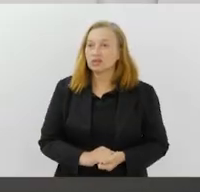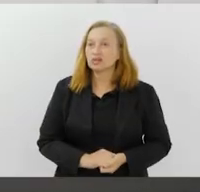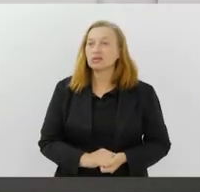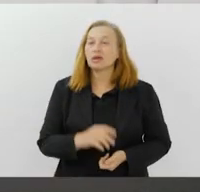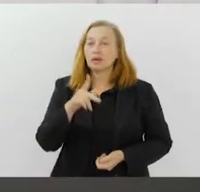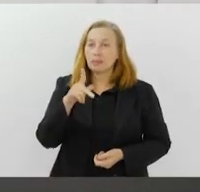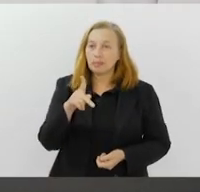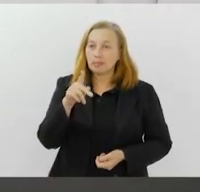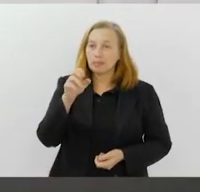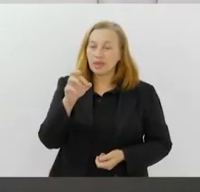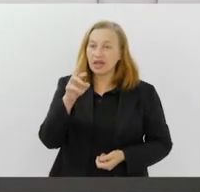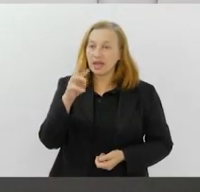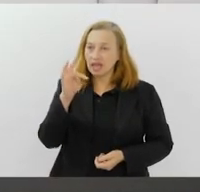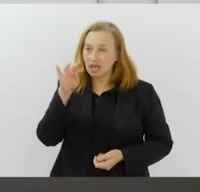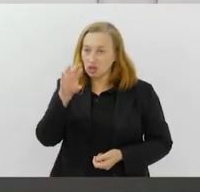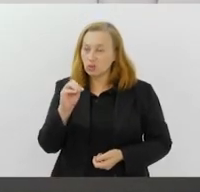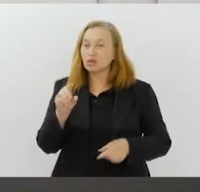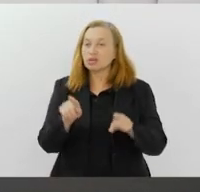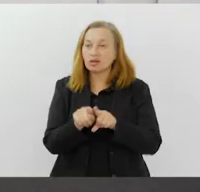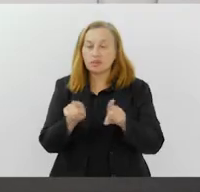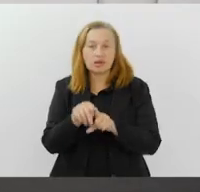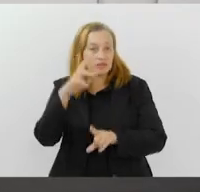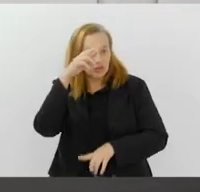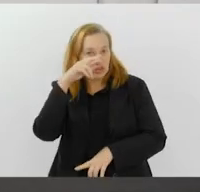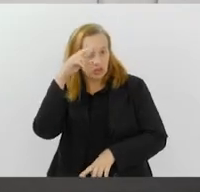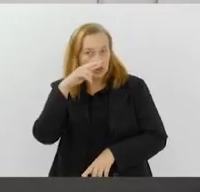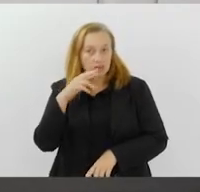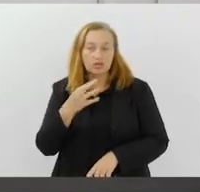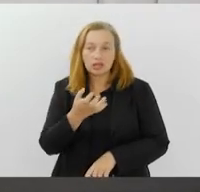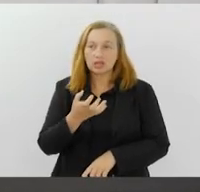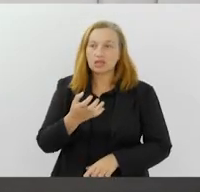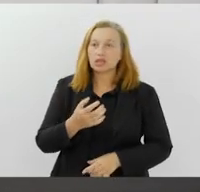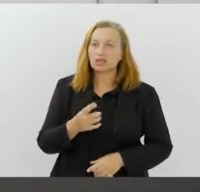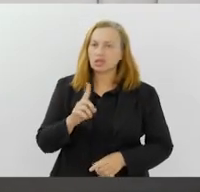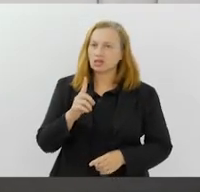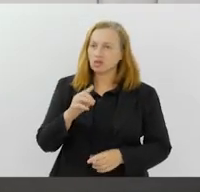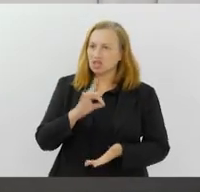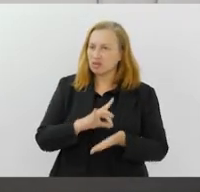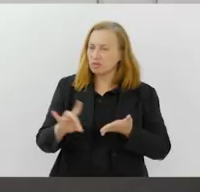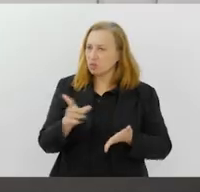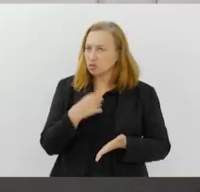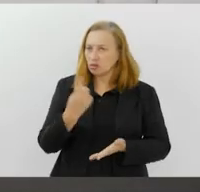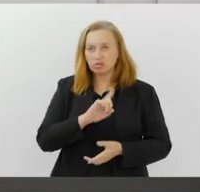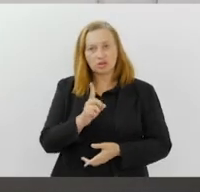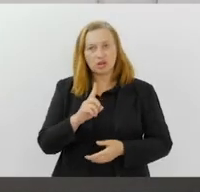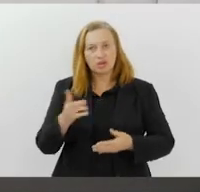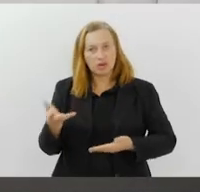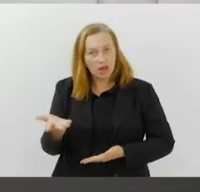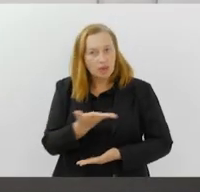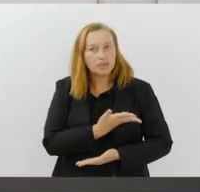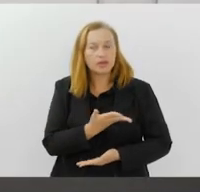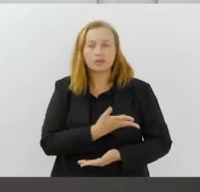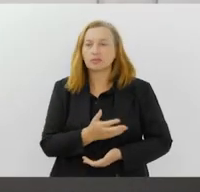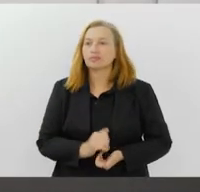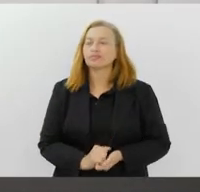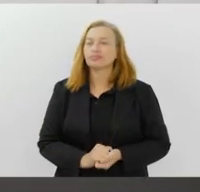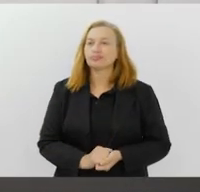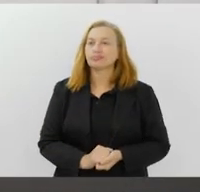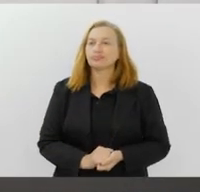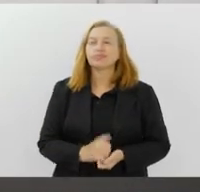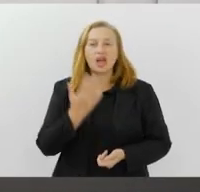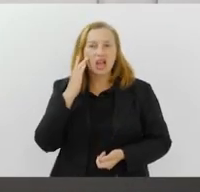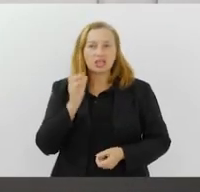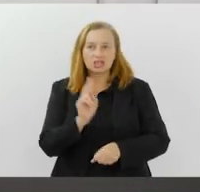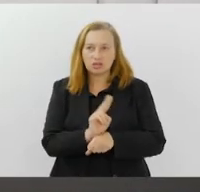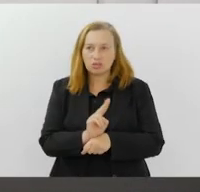peritos pelos investigador é isso que a gente quer não são nossos adversários são nossos Aliados a gente acha que segurança